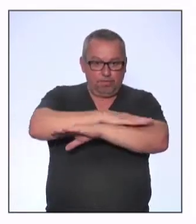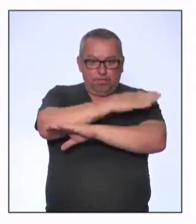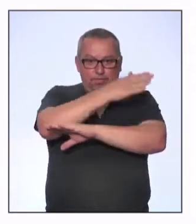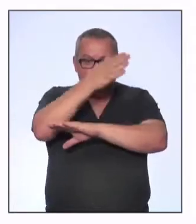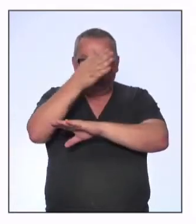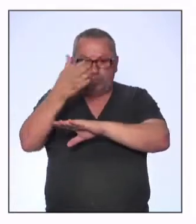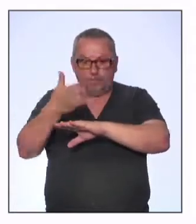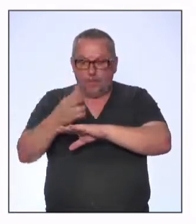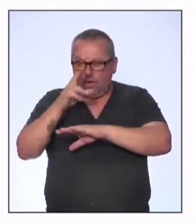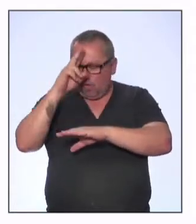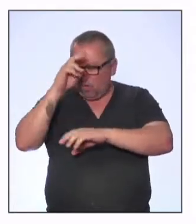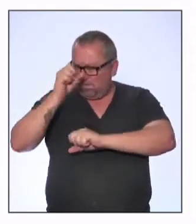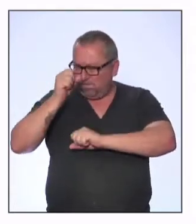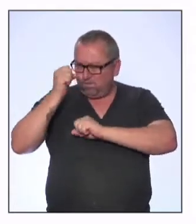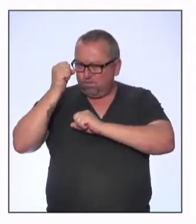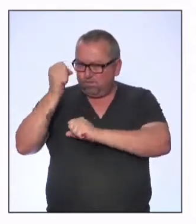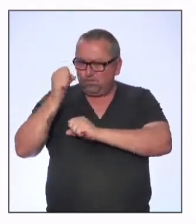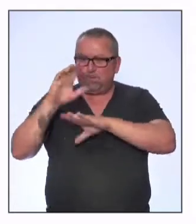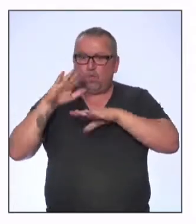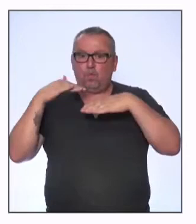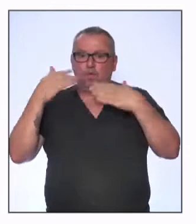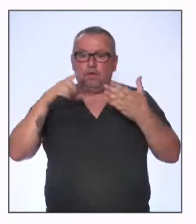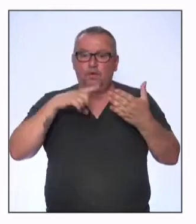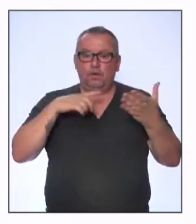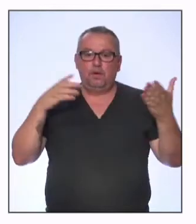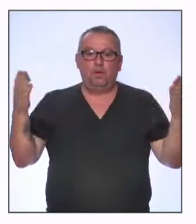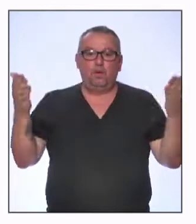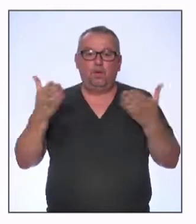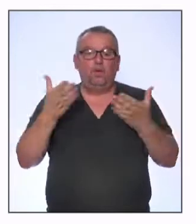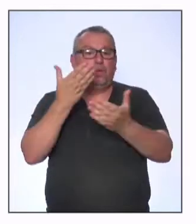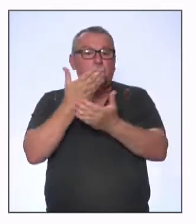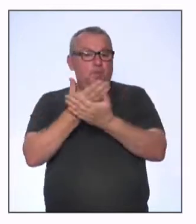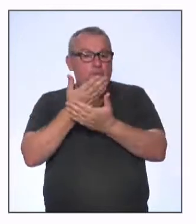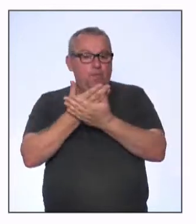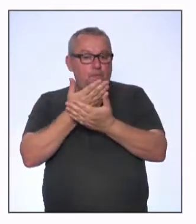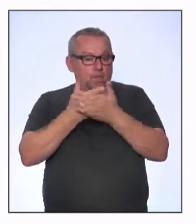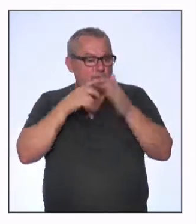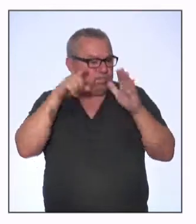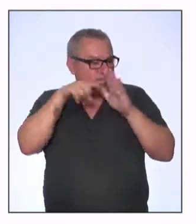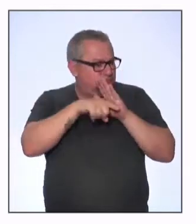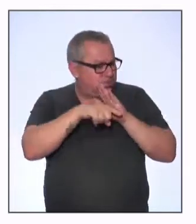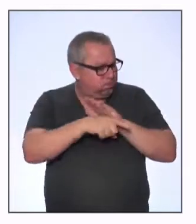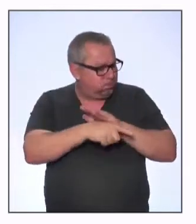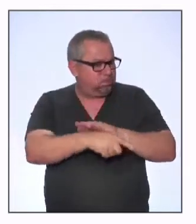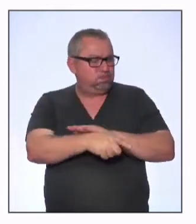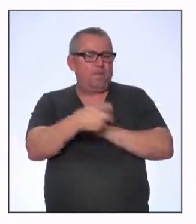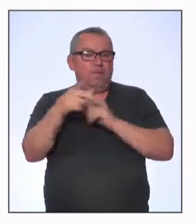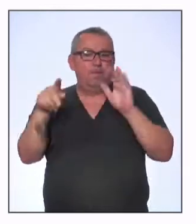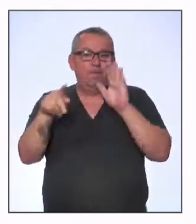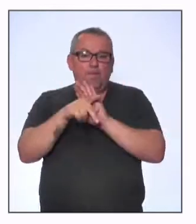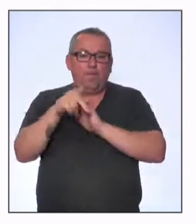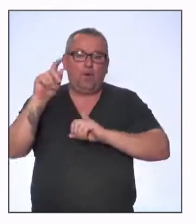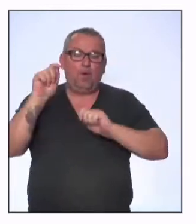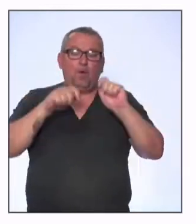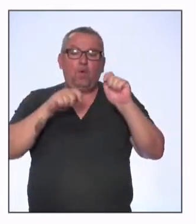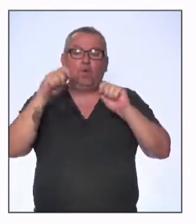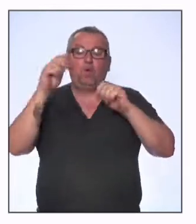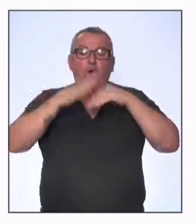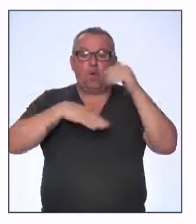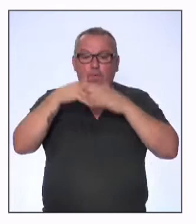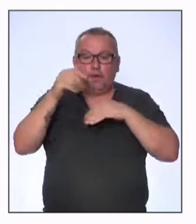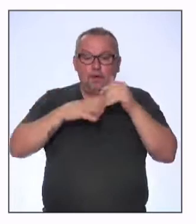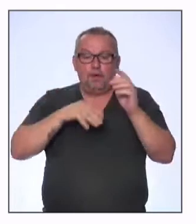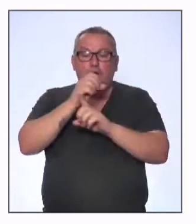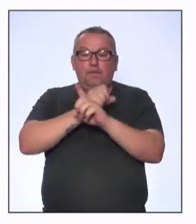muito fortalecida quando a gente tem hoje estudos muito avançados sobre as competências socioemocionais.